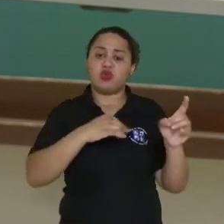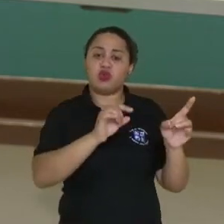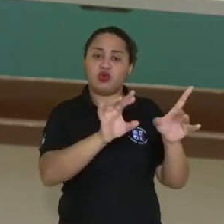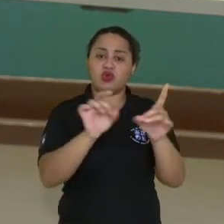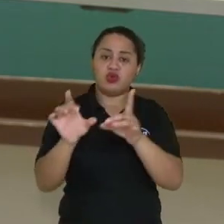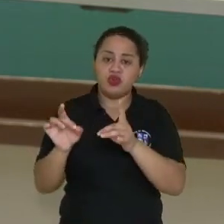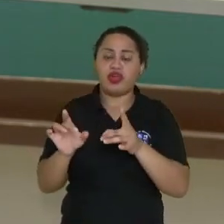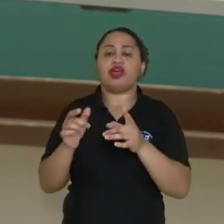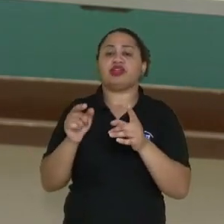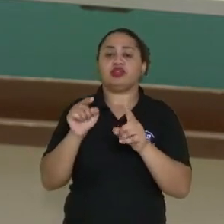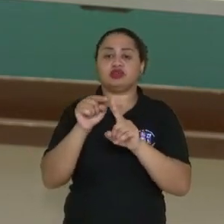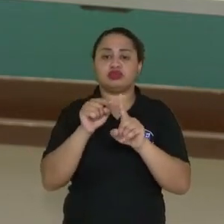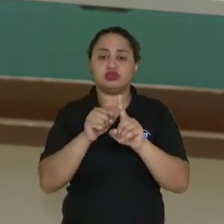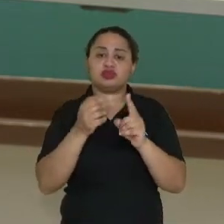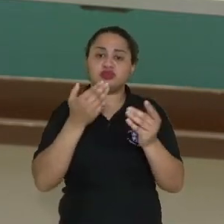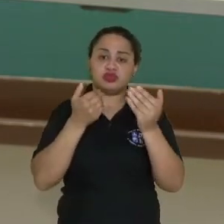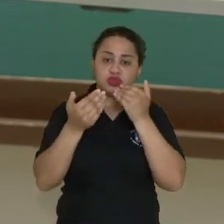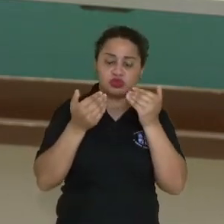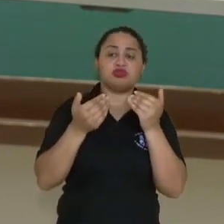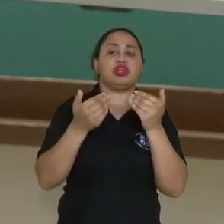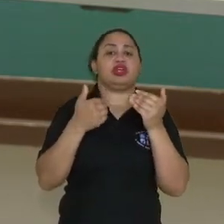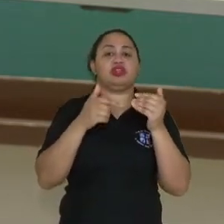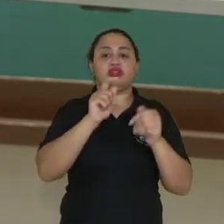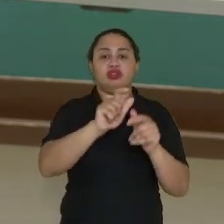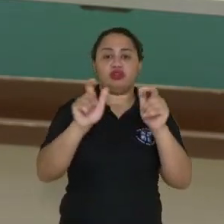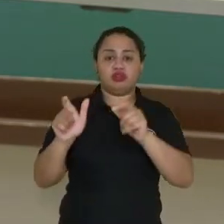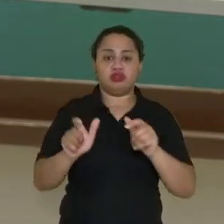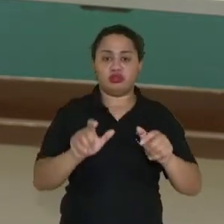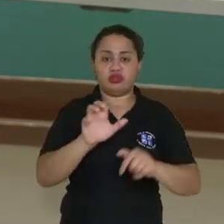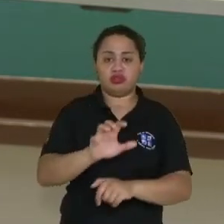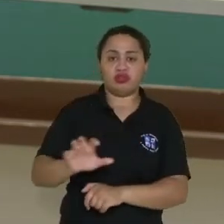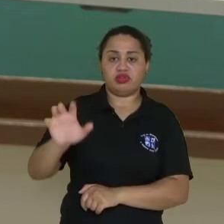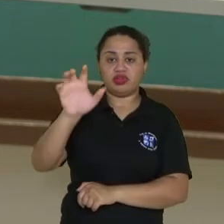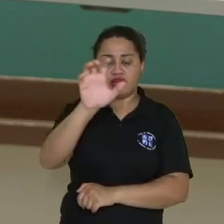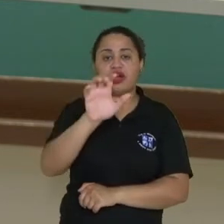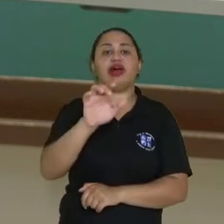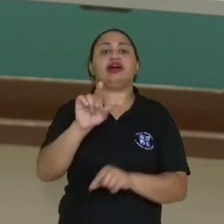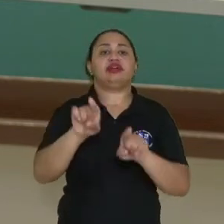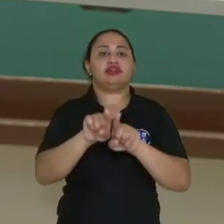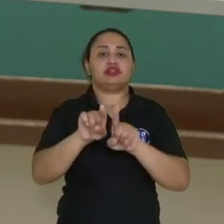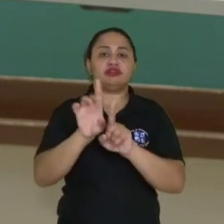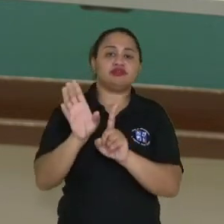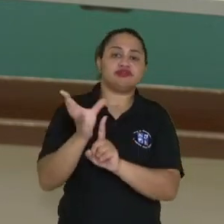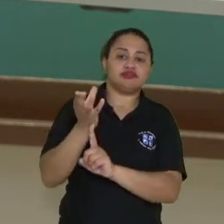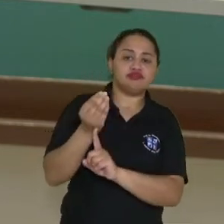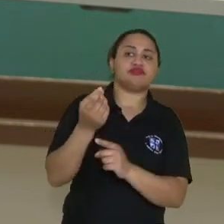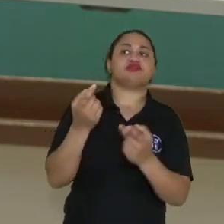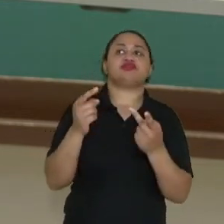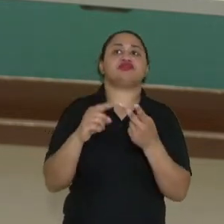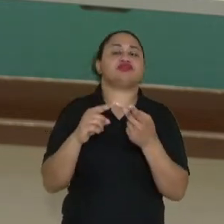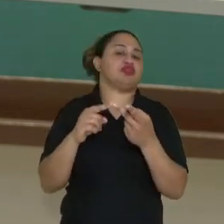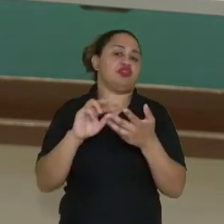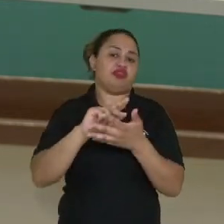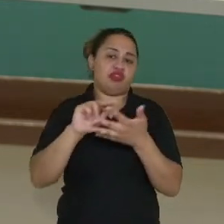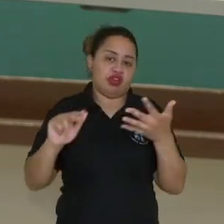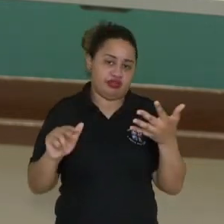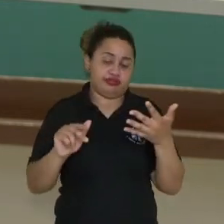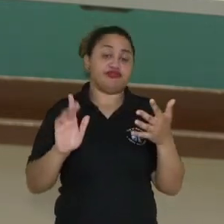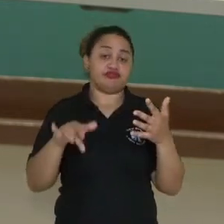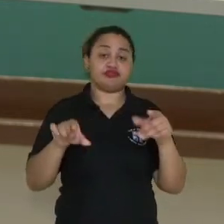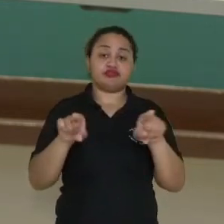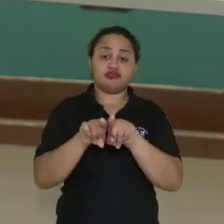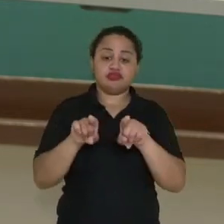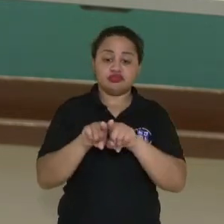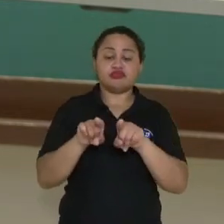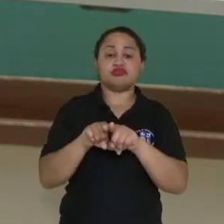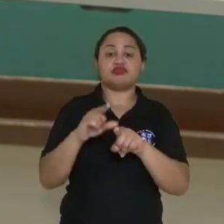vendem determinados alimentos típicos de determinadas regiões, né, determinados artesanatos, enfim. E